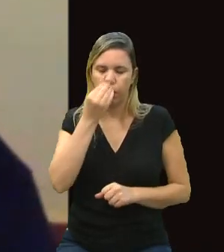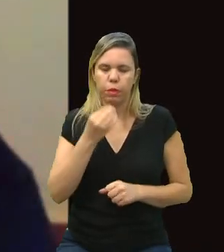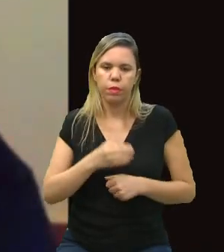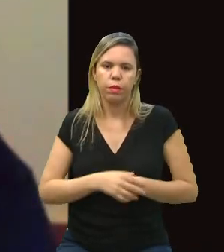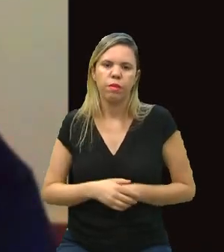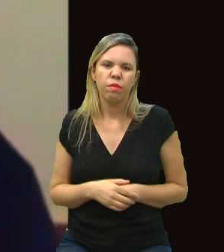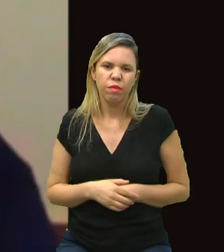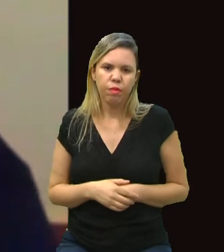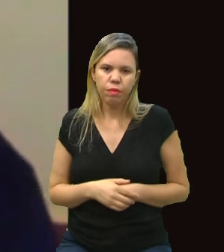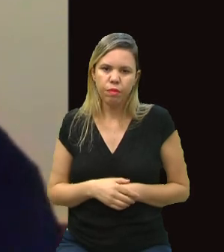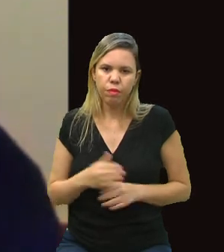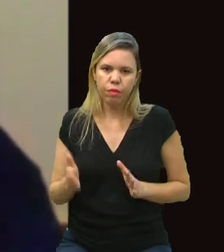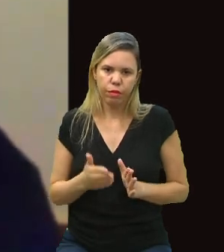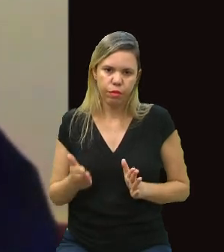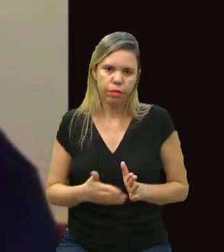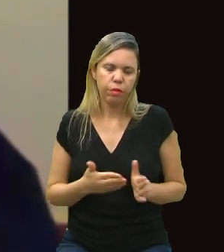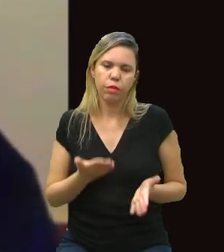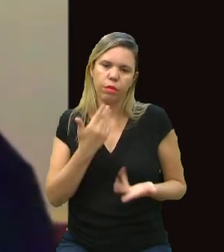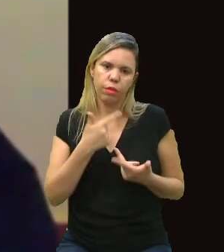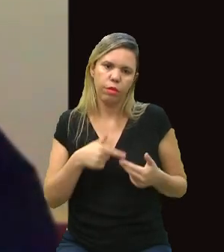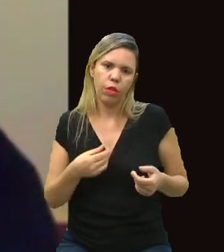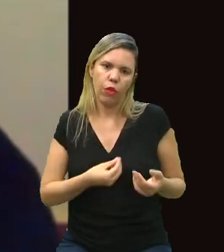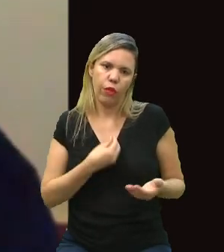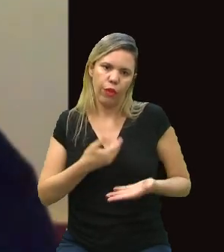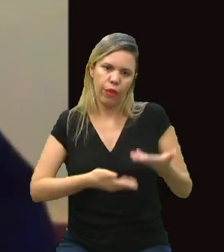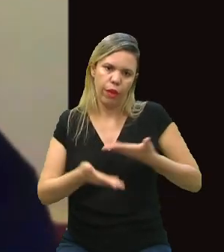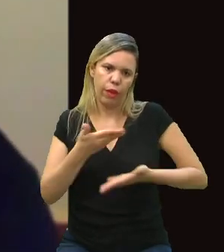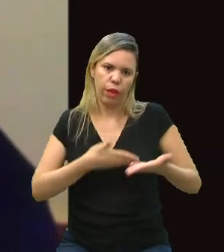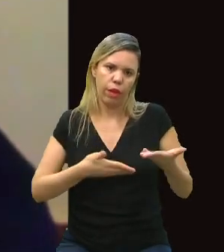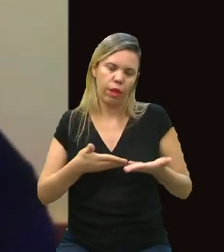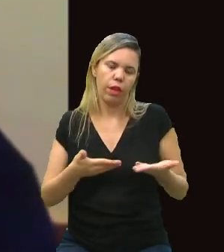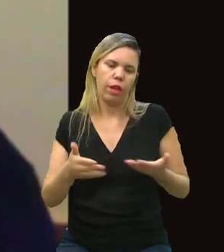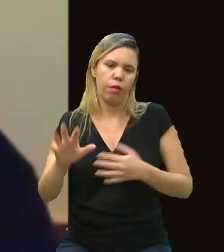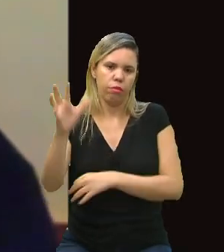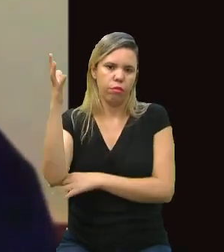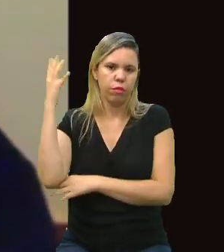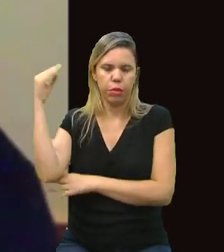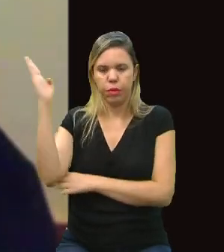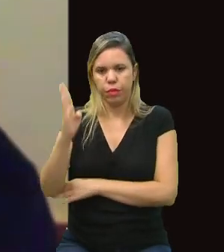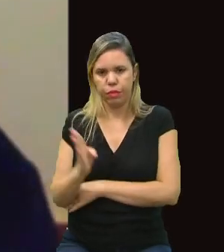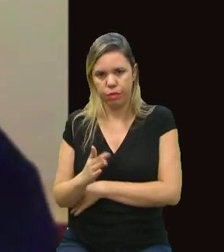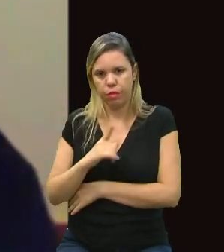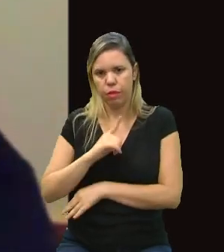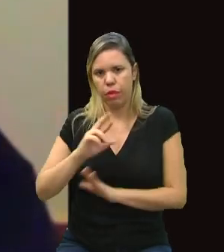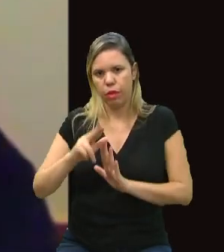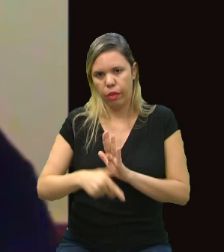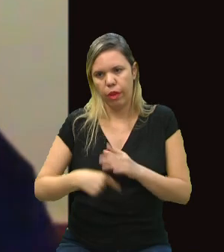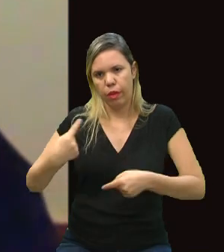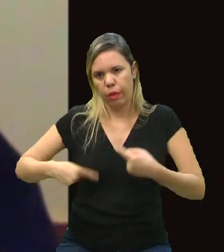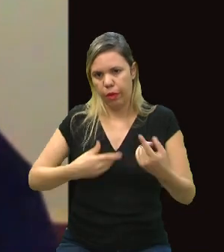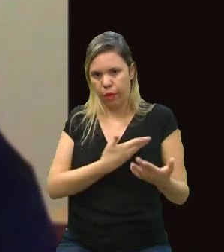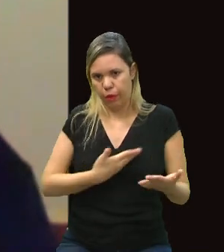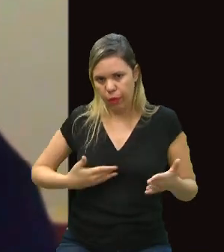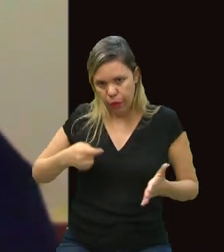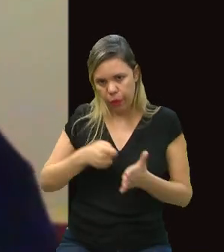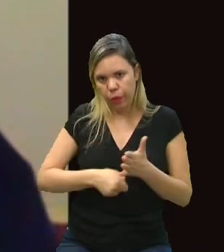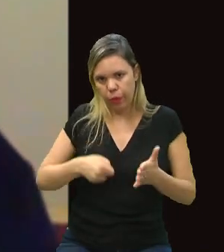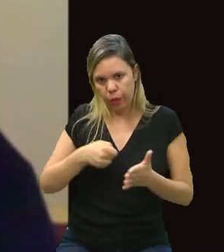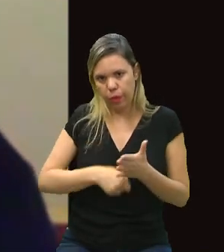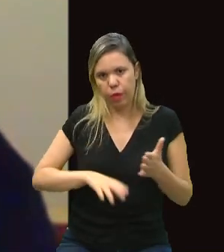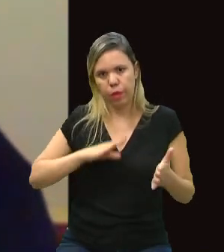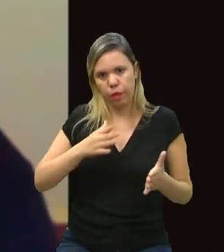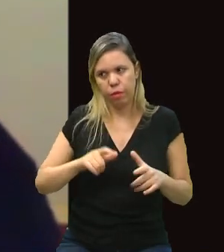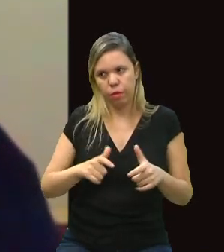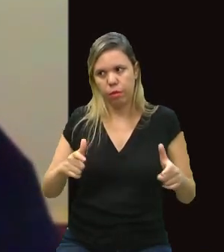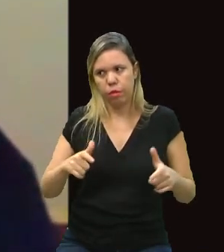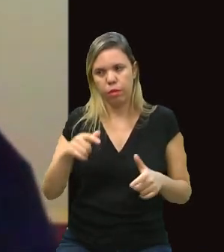ambiente. O Brasil ele tem várias políticas públicas, ele é bem arrojado em políticas públicas ambientais. O problema é que a gente não